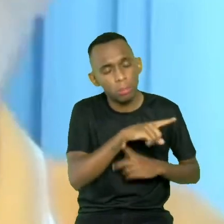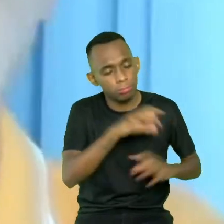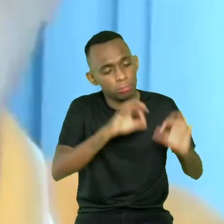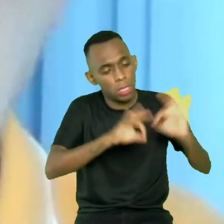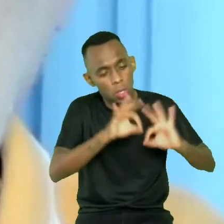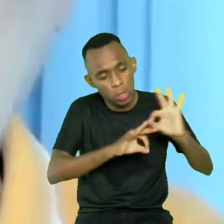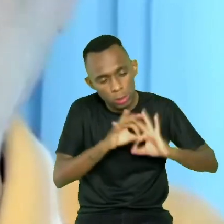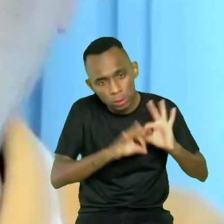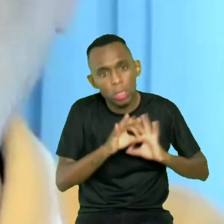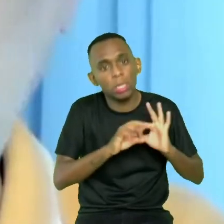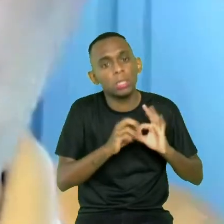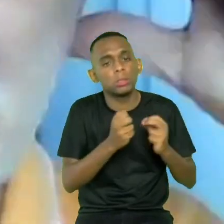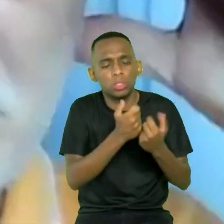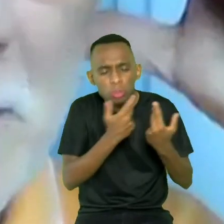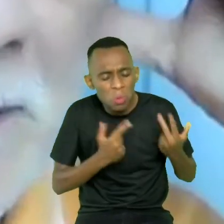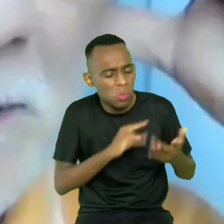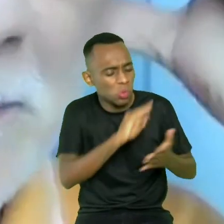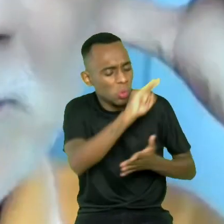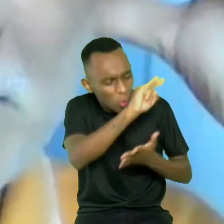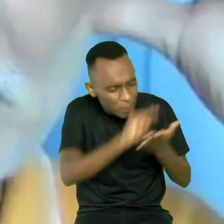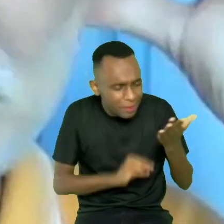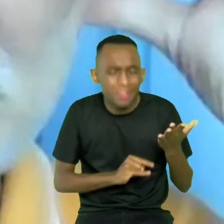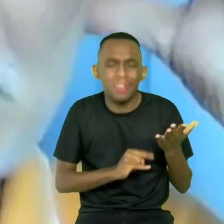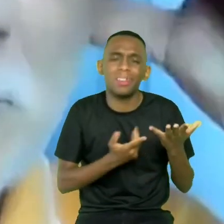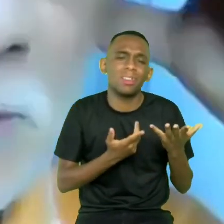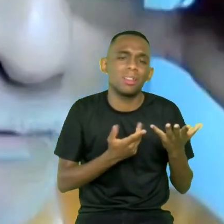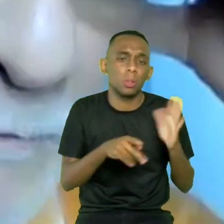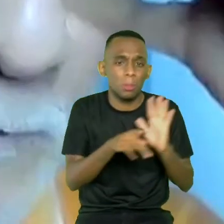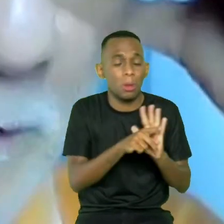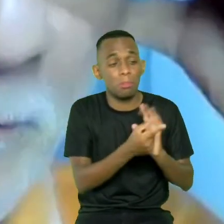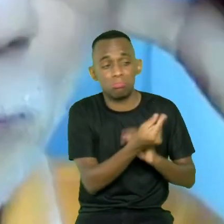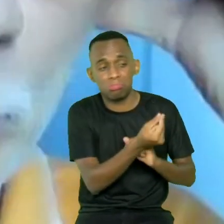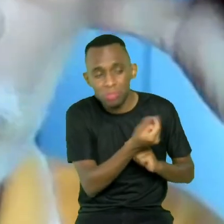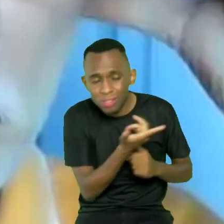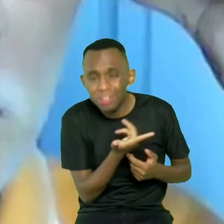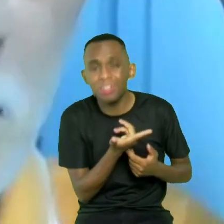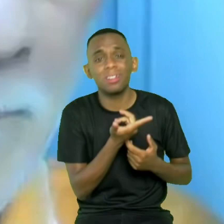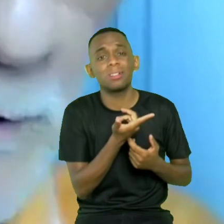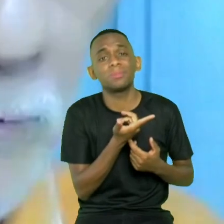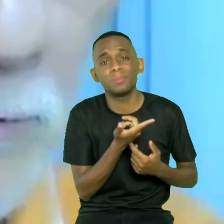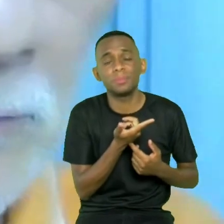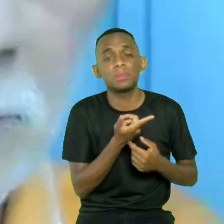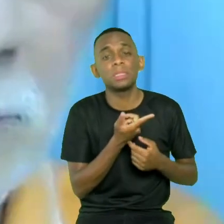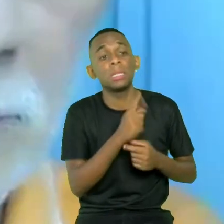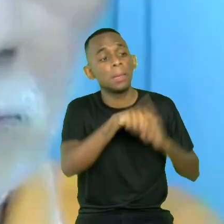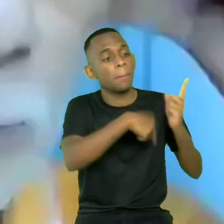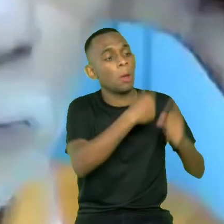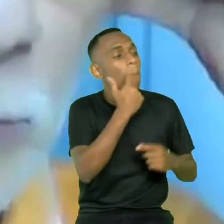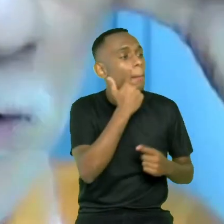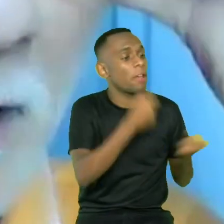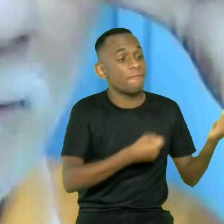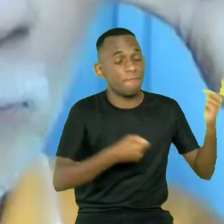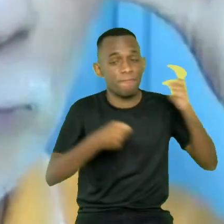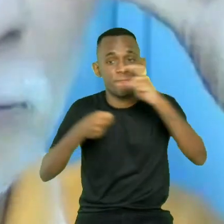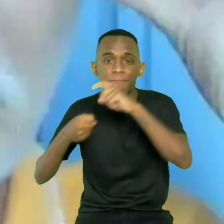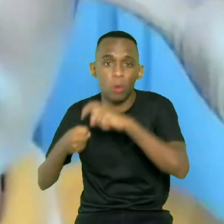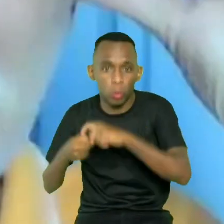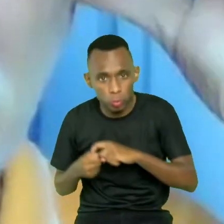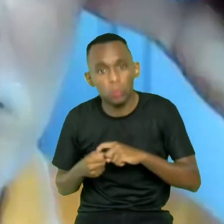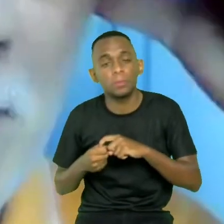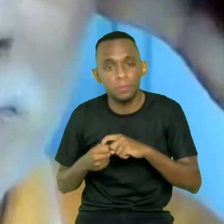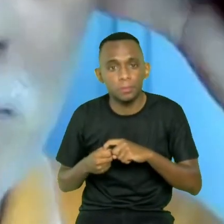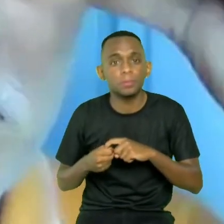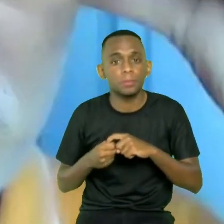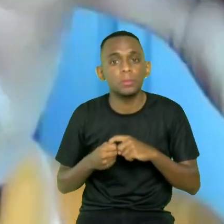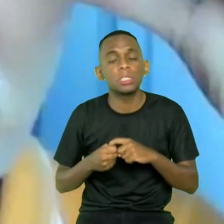de inventário, essas coisas, né, da herança. E quando meu pai voltou de lá, passou umas 2 semanas, voltou de lá, voltou